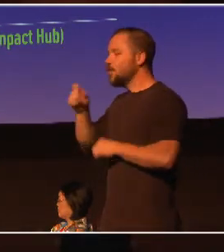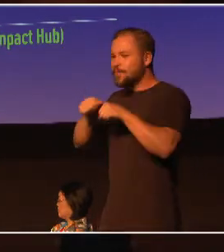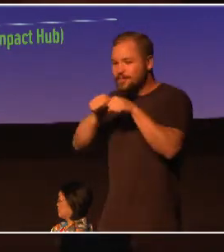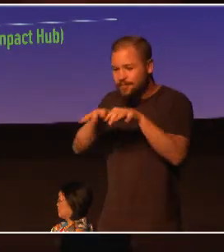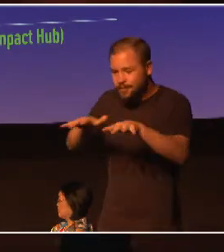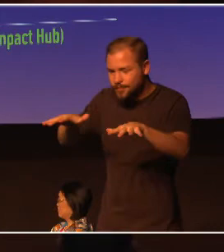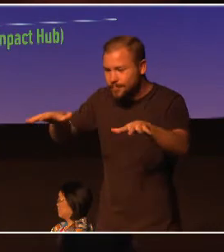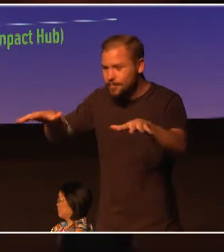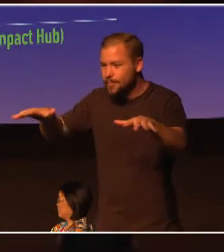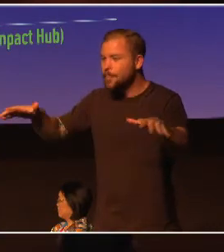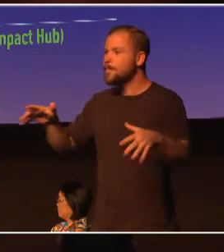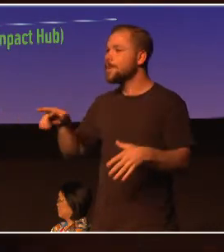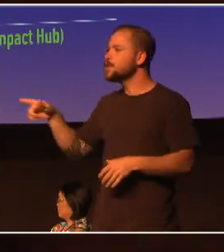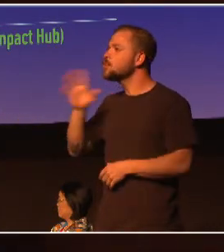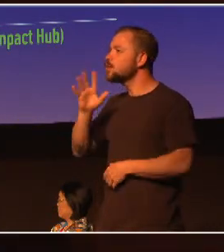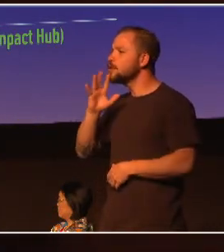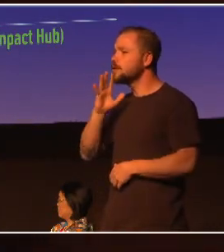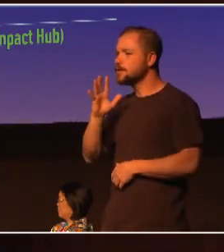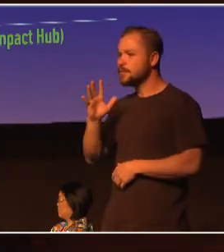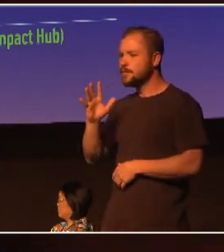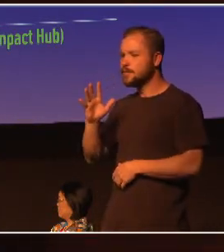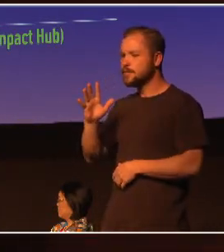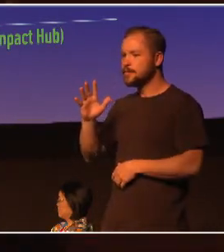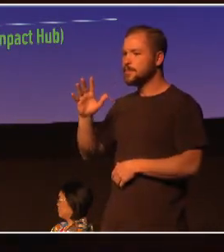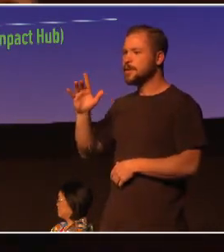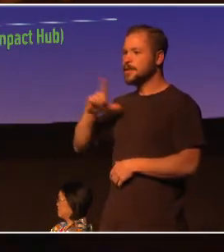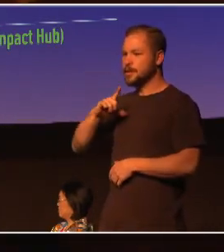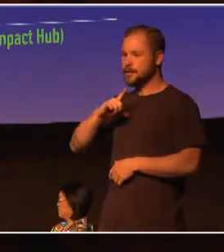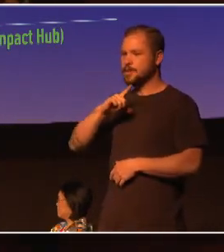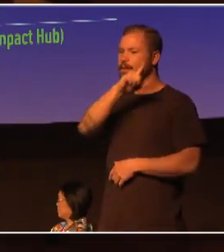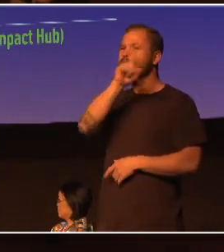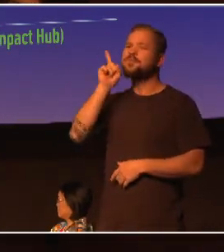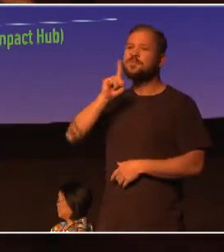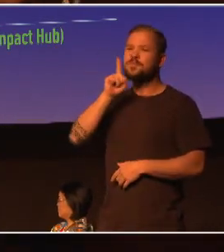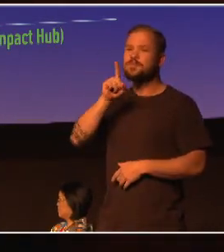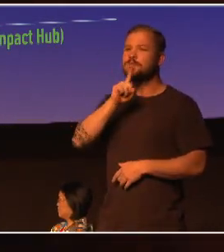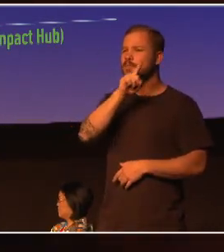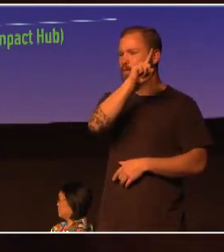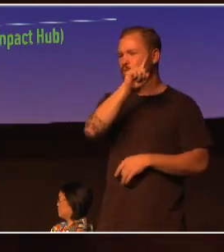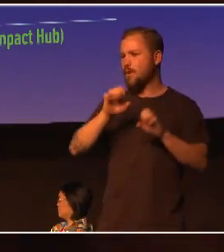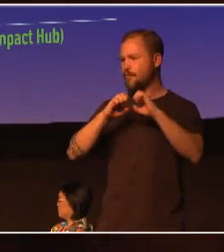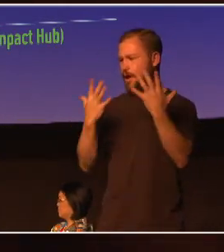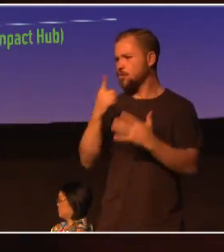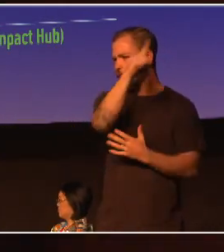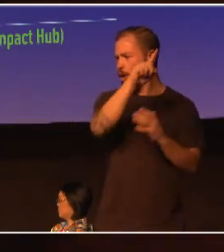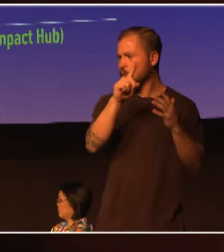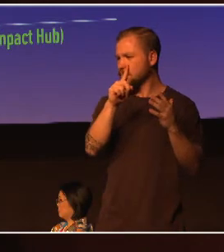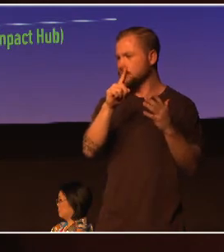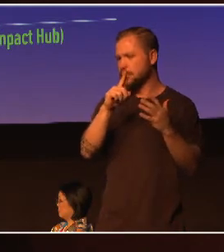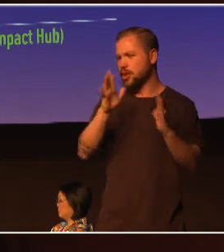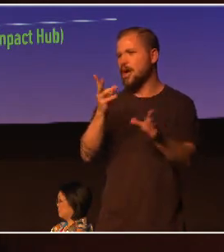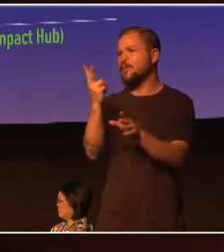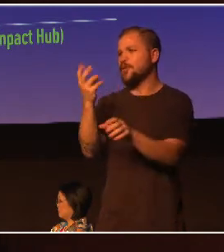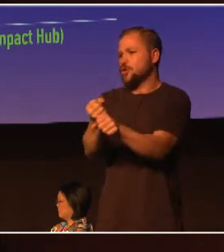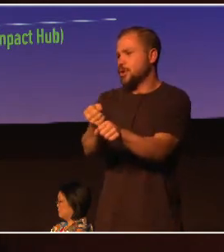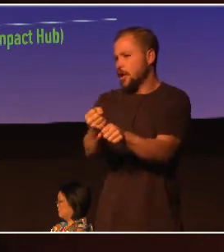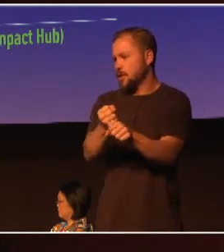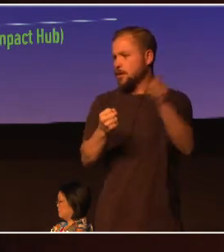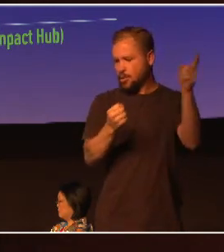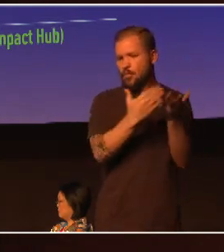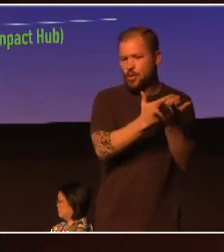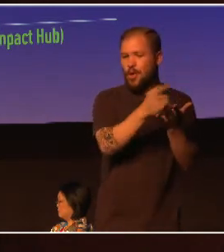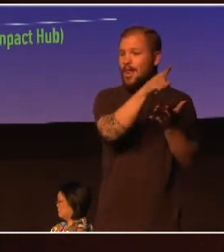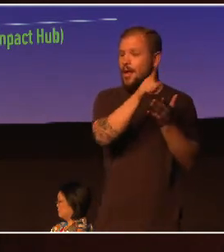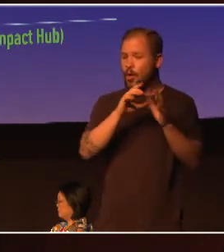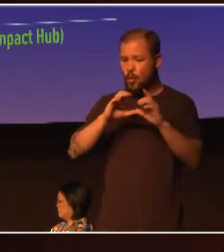ramificação. Quem conhece esse evento chama South by Southwest, que acontece nos Estados Unidos faz uns 20 anos, você vê que, tipo assim, começou com uma